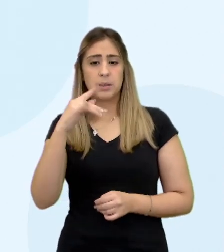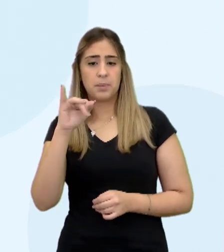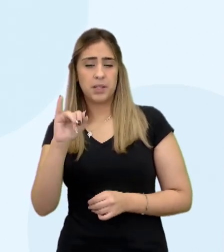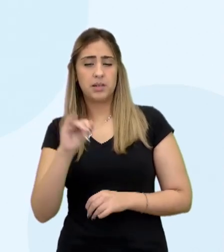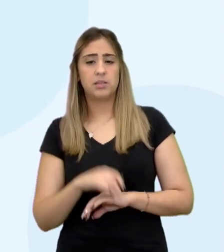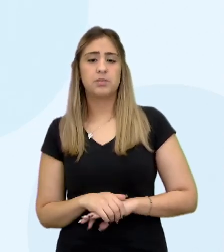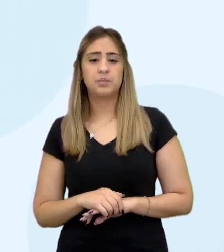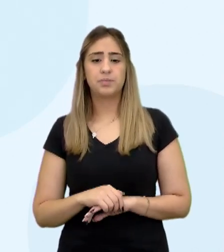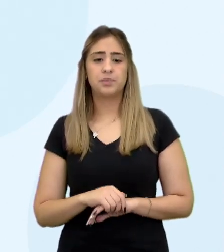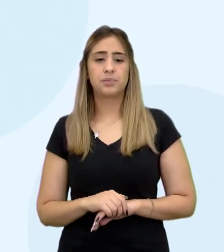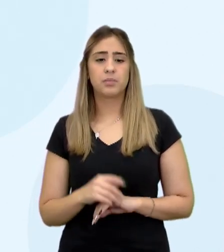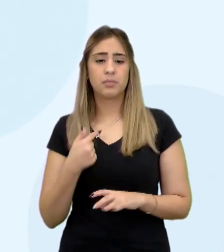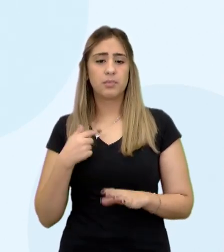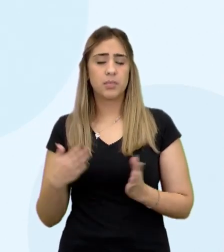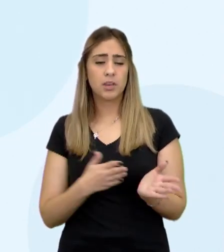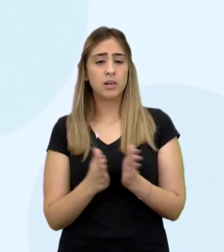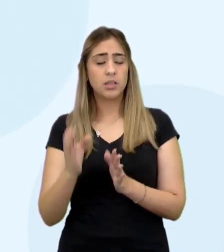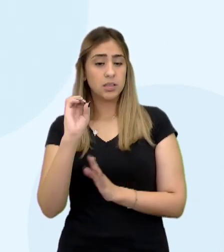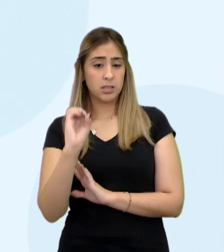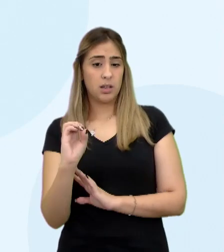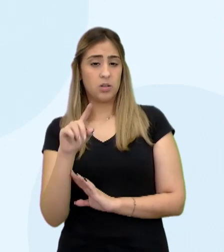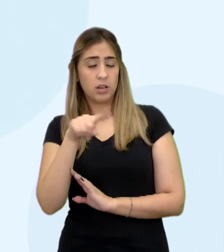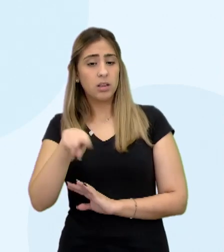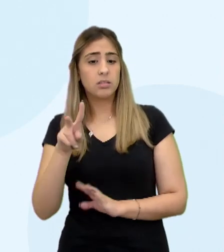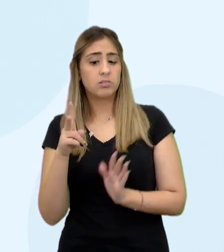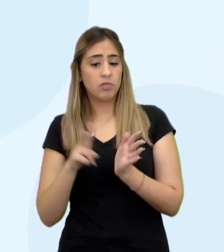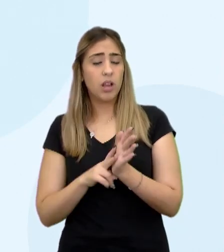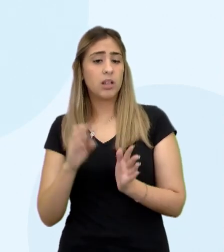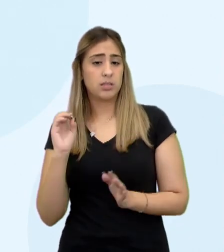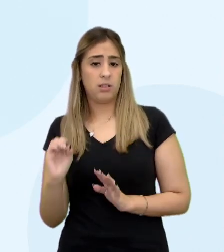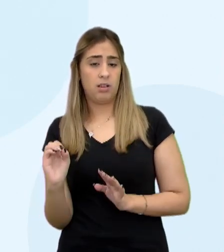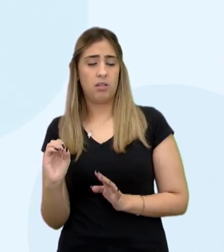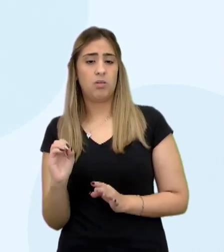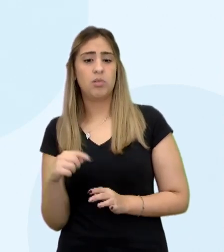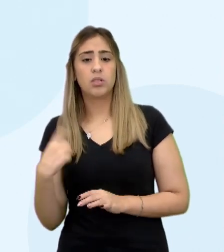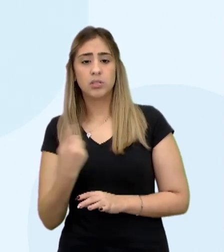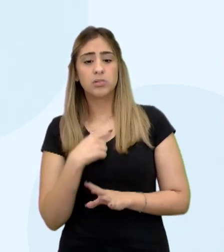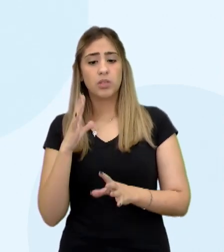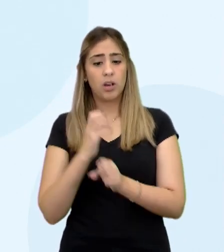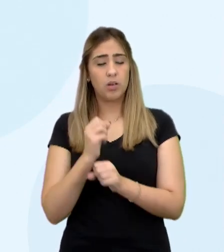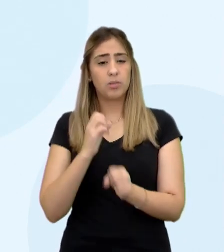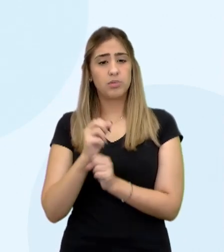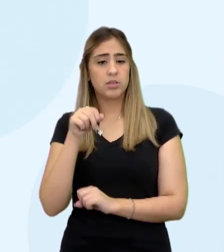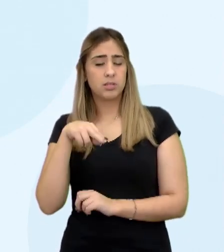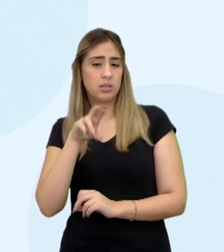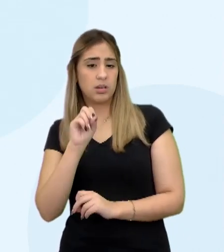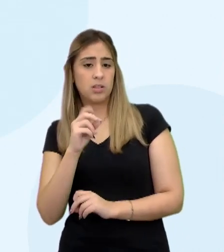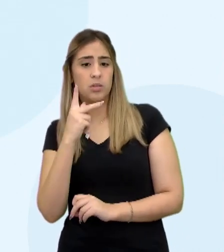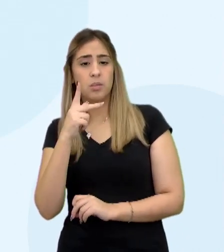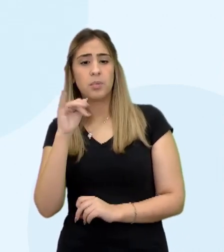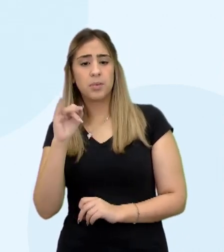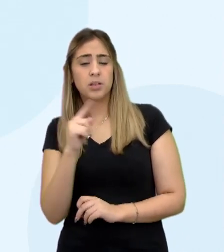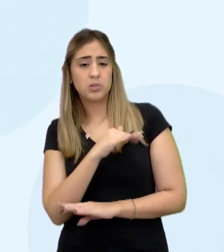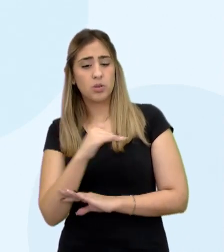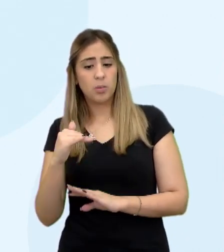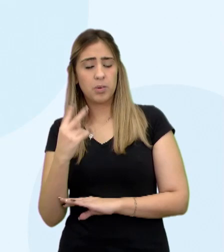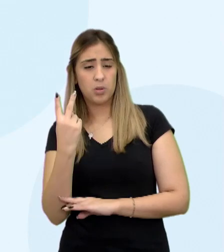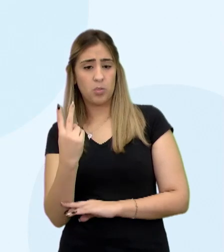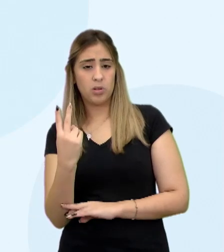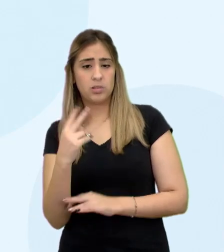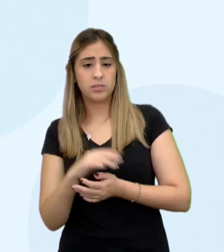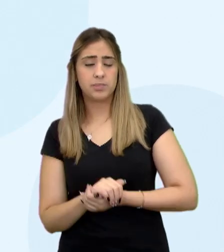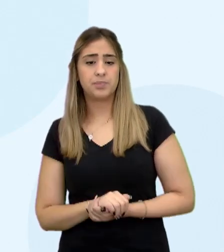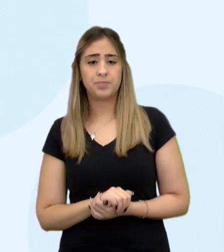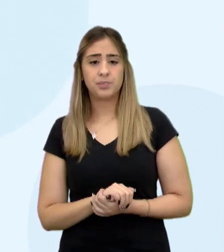π, que estão na direção aqui do zero, ó, eles valem 0. Quando a gente vai calcular o seno de π sobre 2 radianos, vale